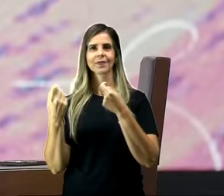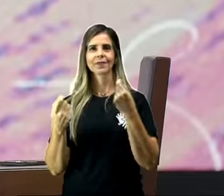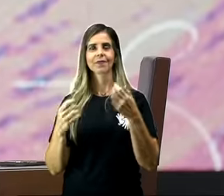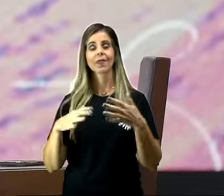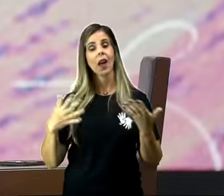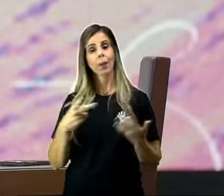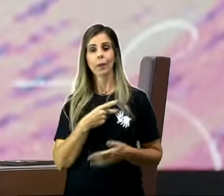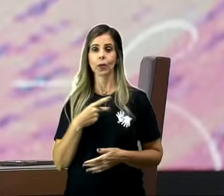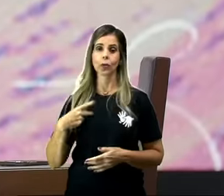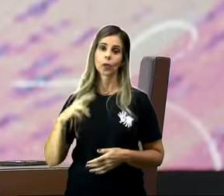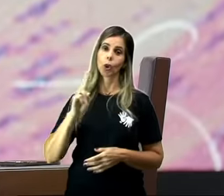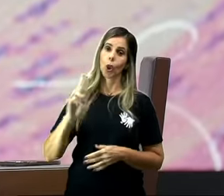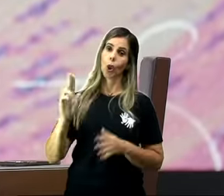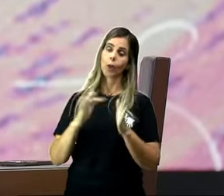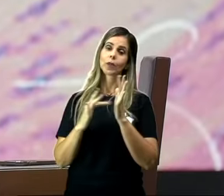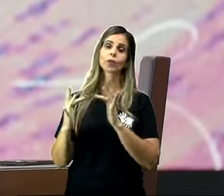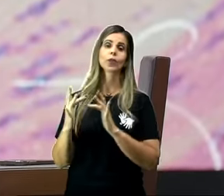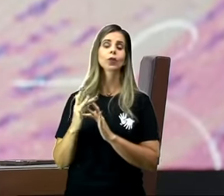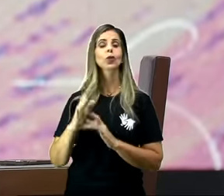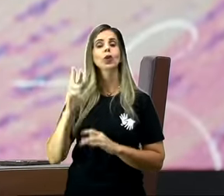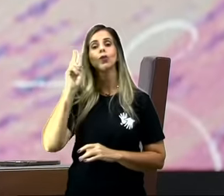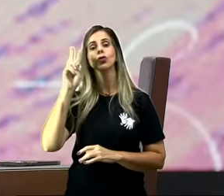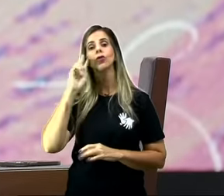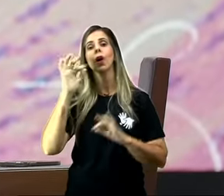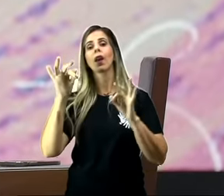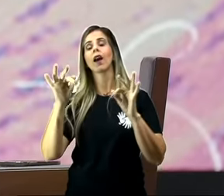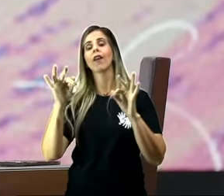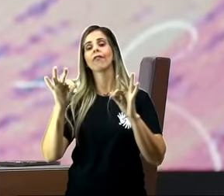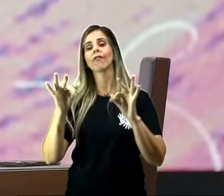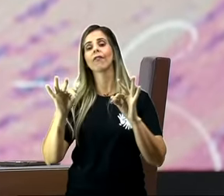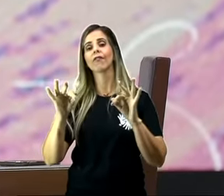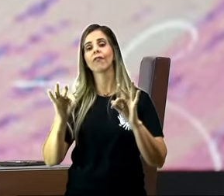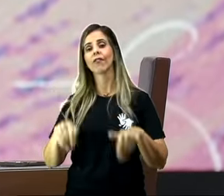Pastor, em nome de Jesus, como é que termina essa história? Quem quer que eu termine? Diga amém.